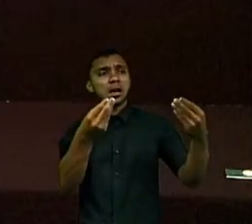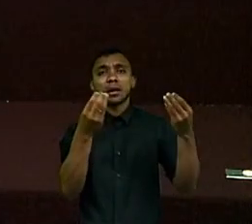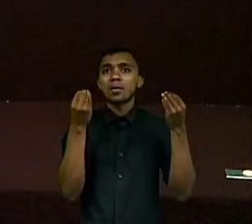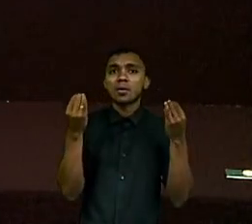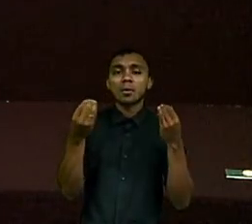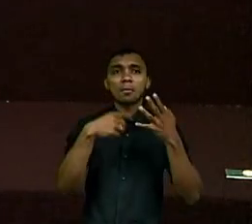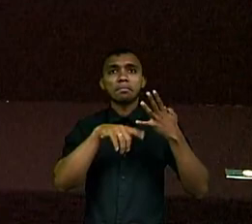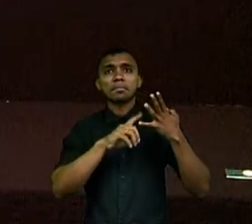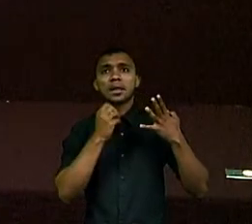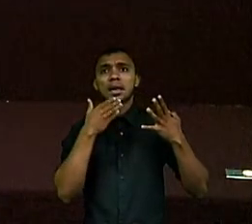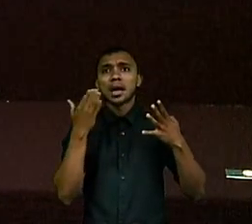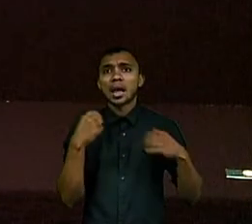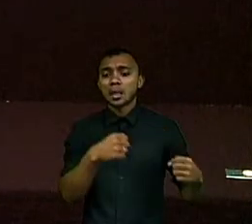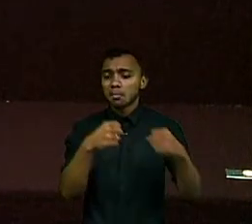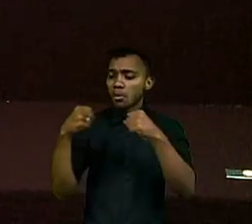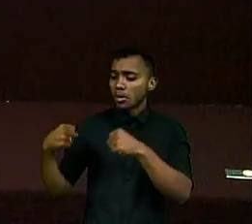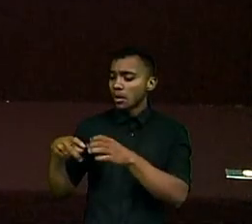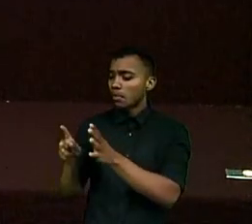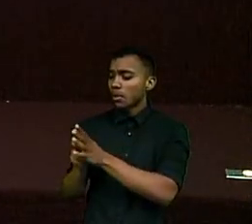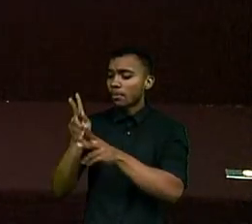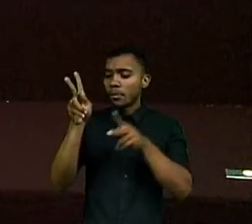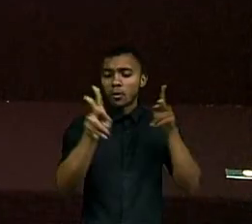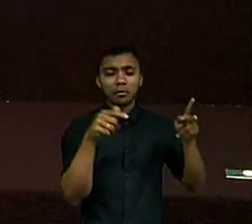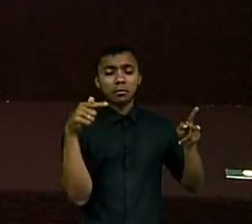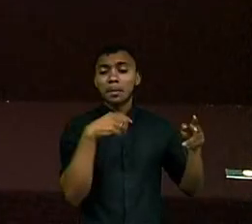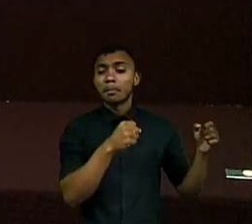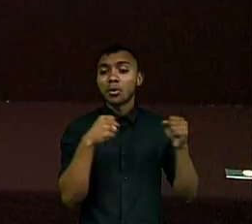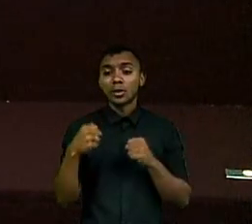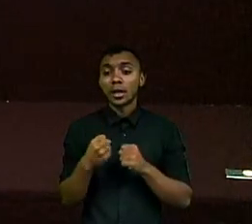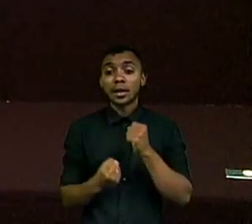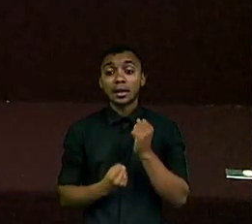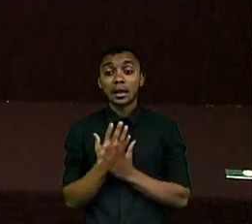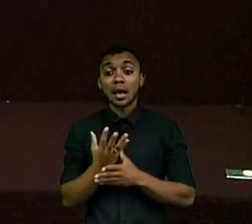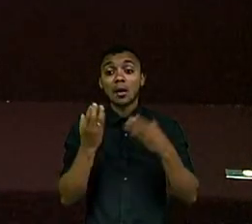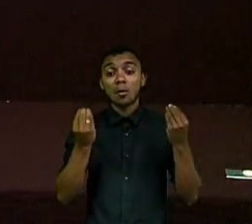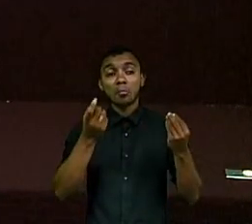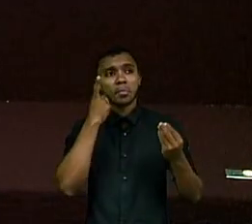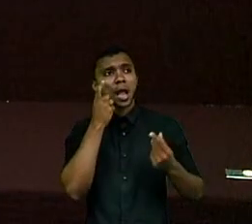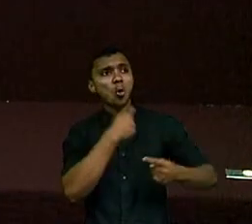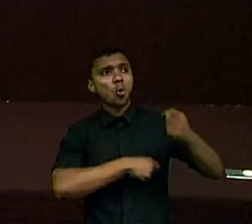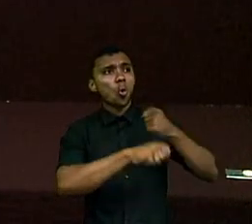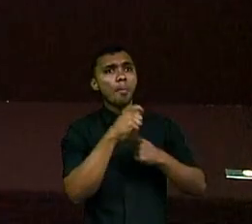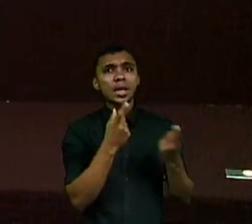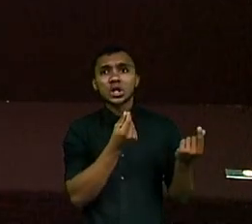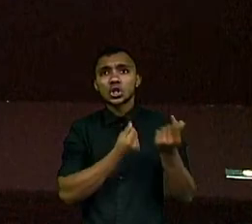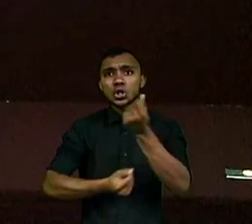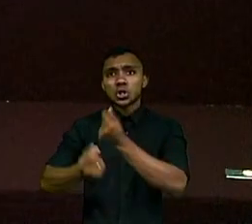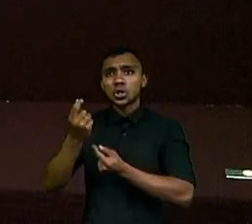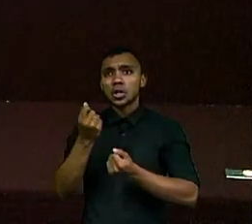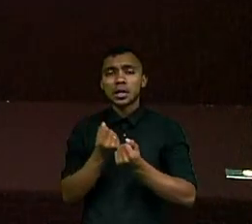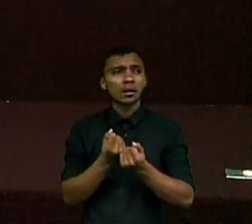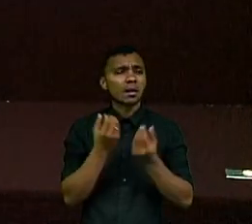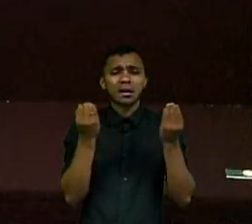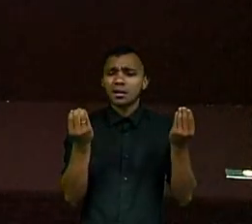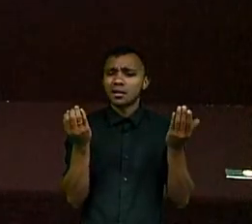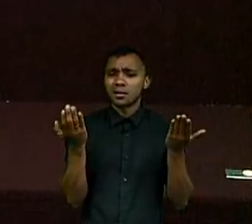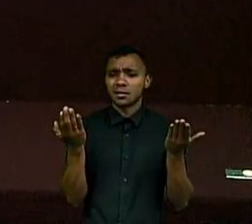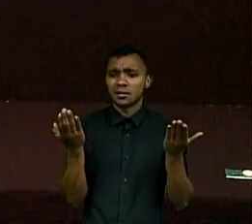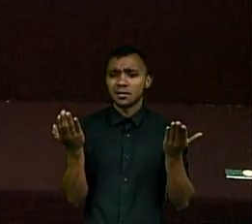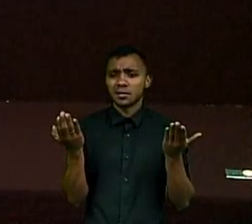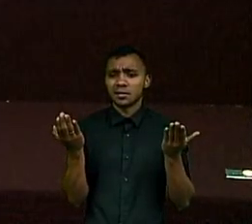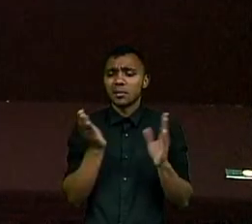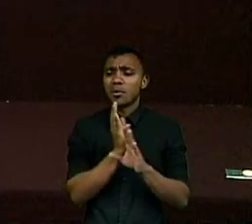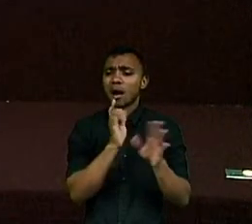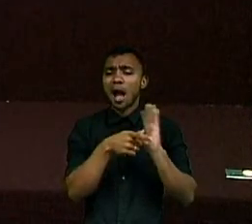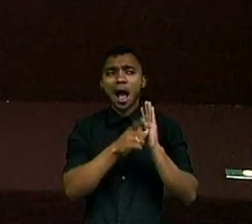Da onde vem o poder do povo como a economia se organiza tudo isso tinha que ser explicado não mais com bases teológicas